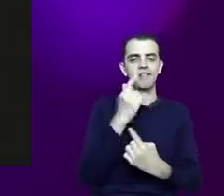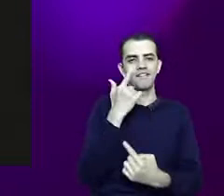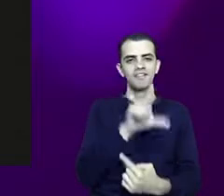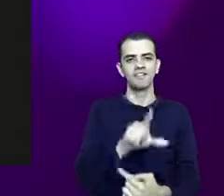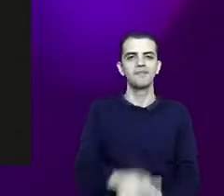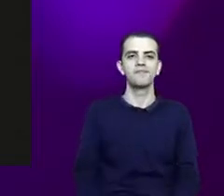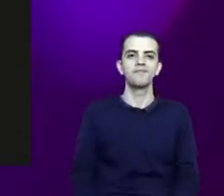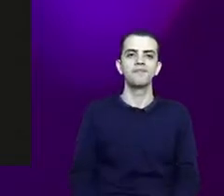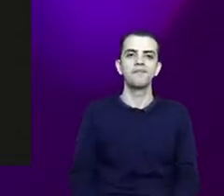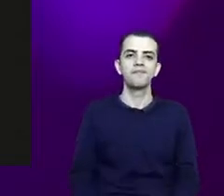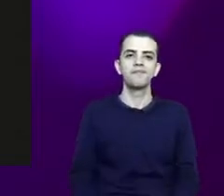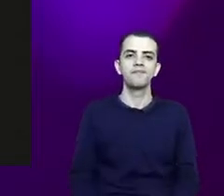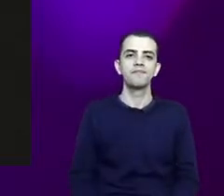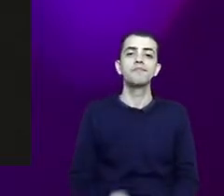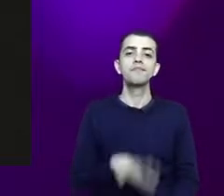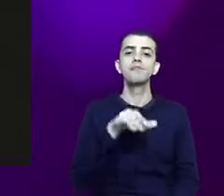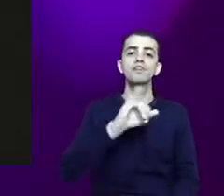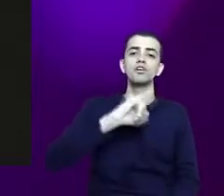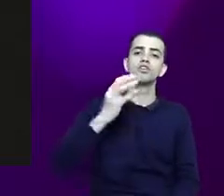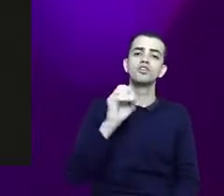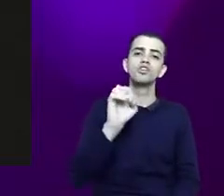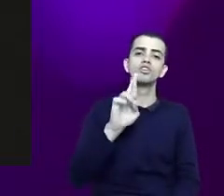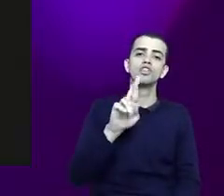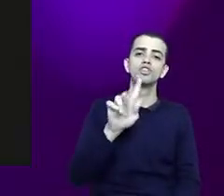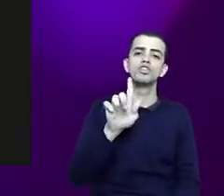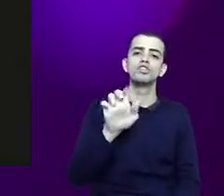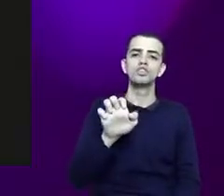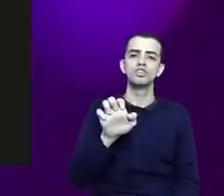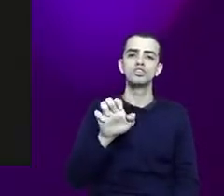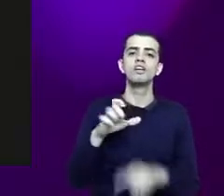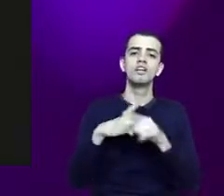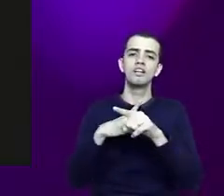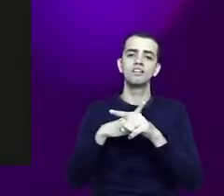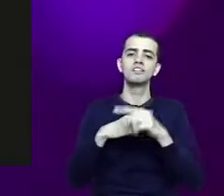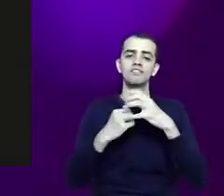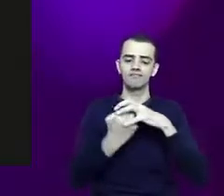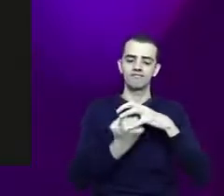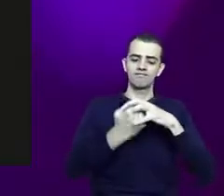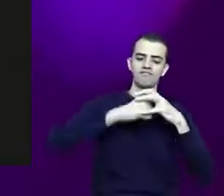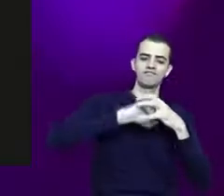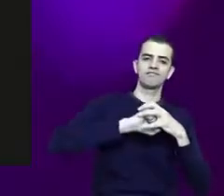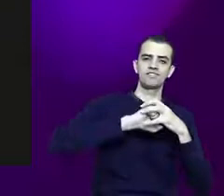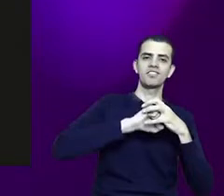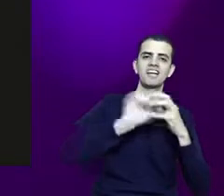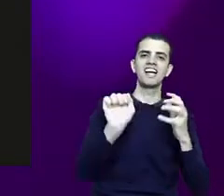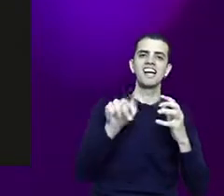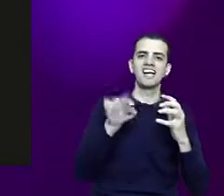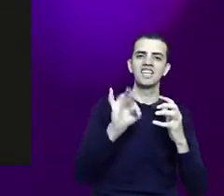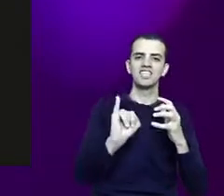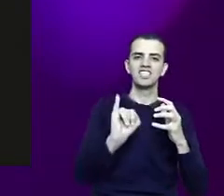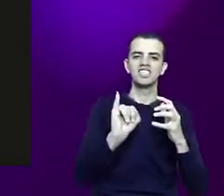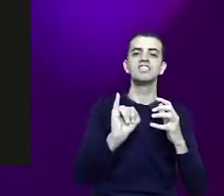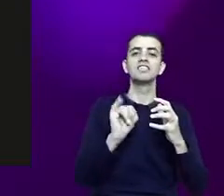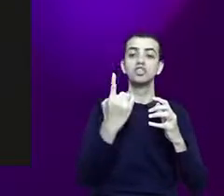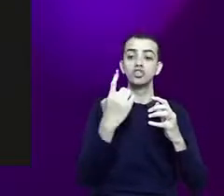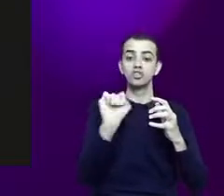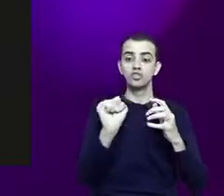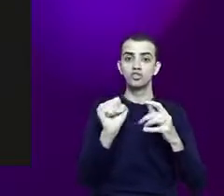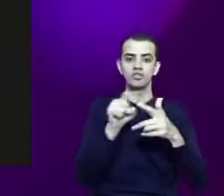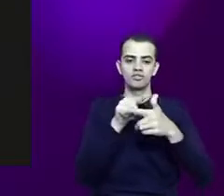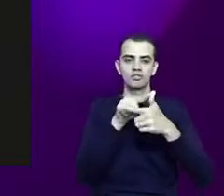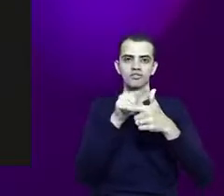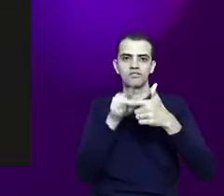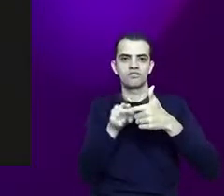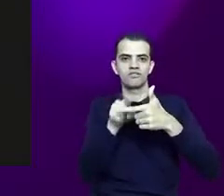Perfeito. Doutor Jorge, ela tinha uma antiversão de 18 graus, para você ver, uma antiversão muito grande do fêmur,